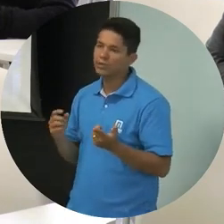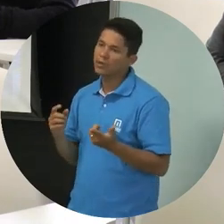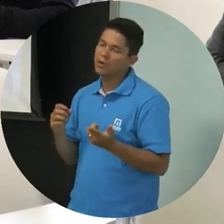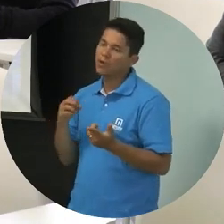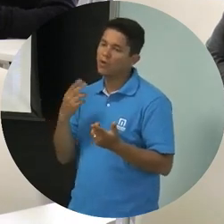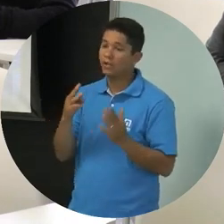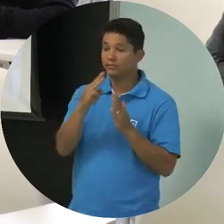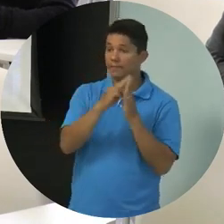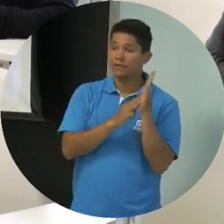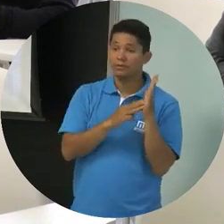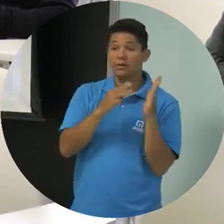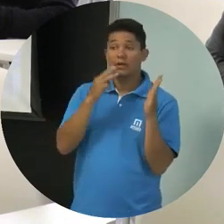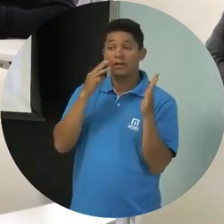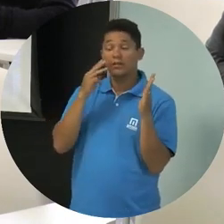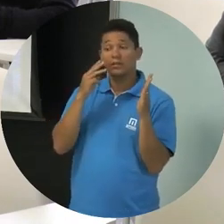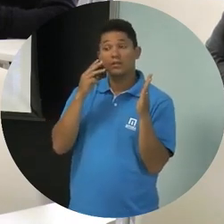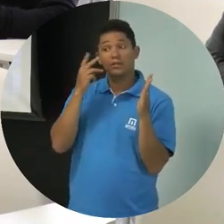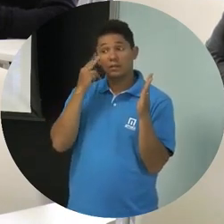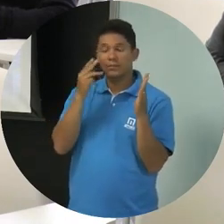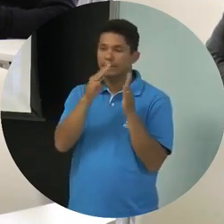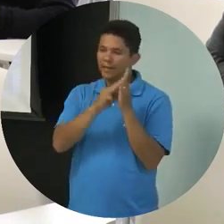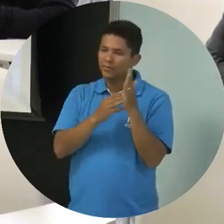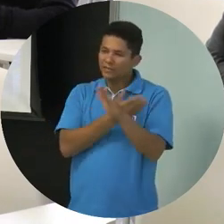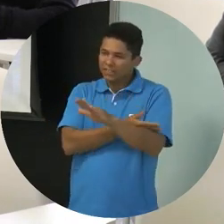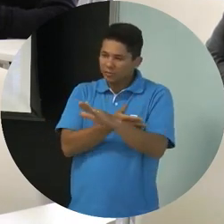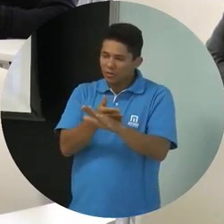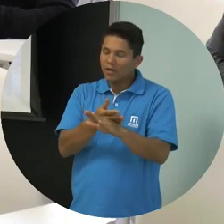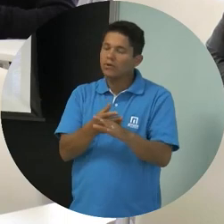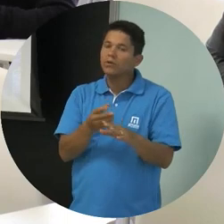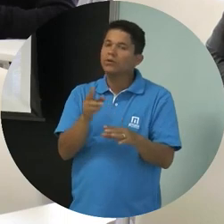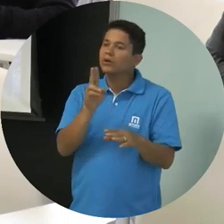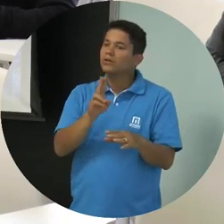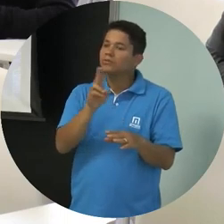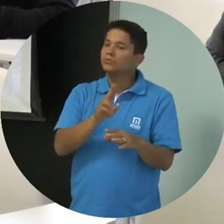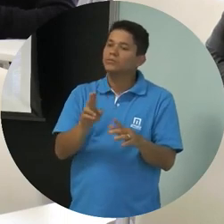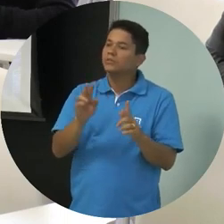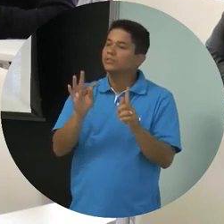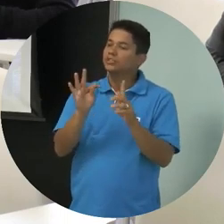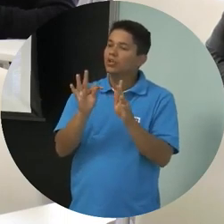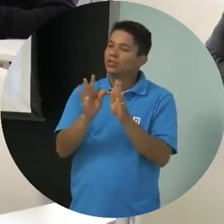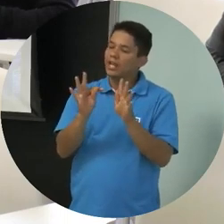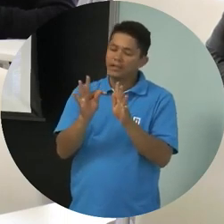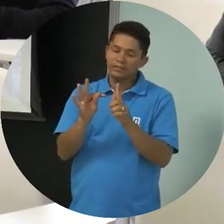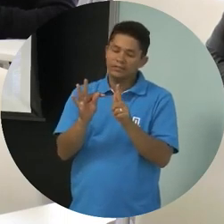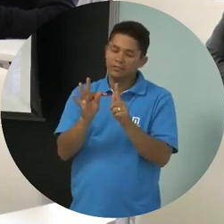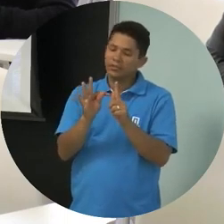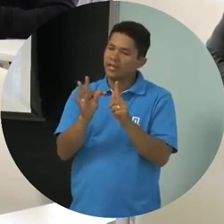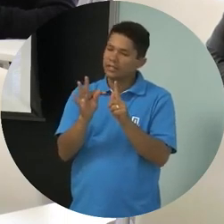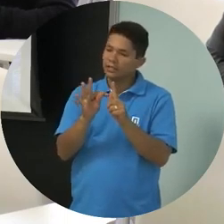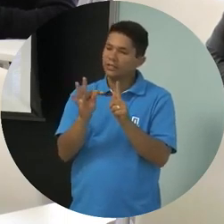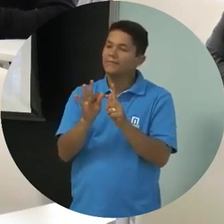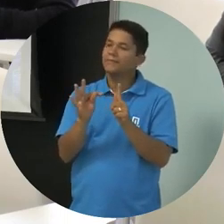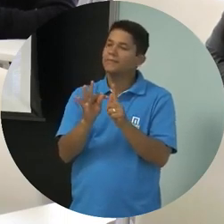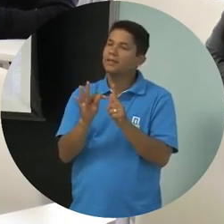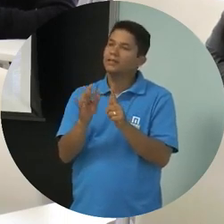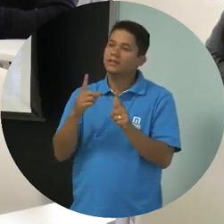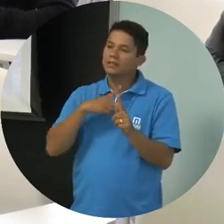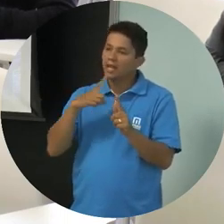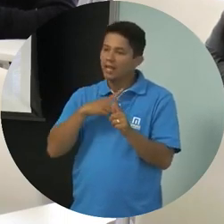capacidade geotécnica, em função da trepitação. Então, se já tem algum